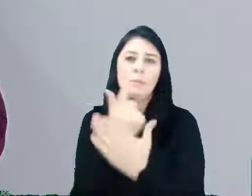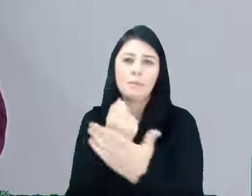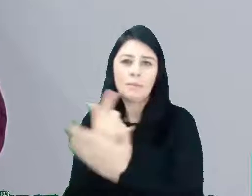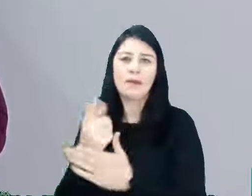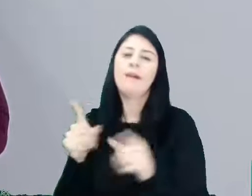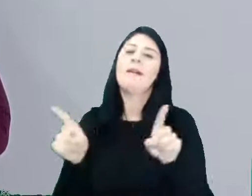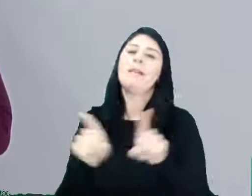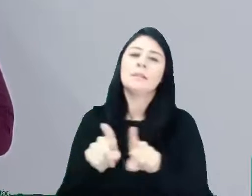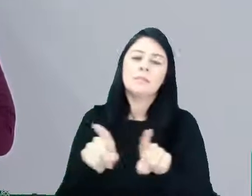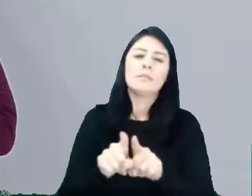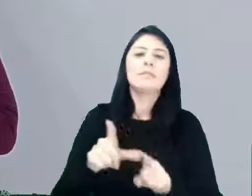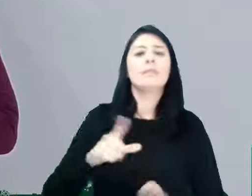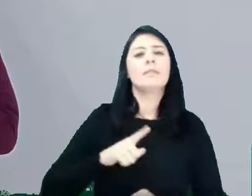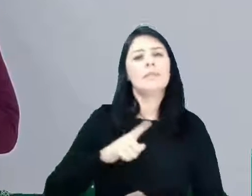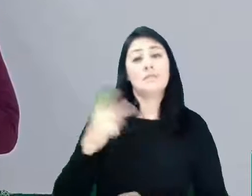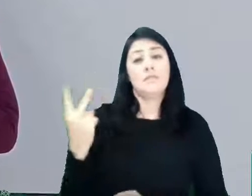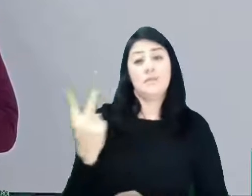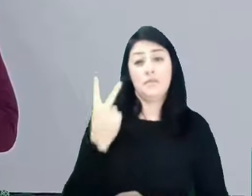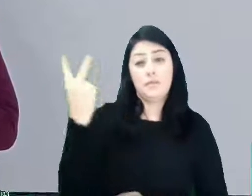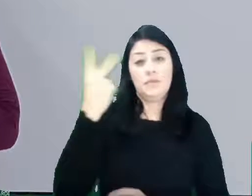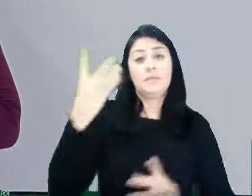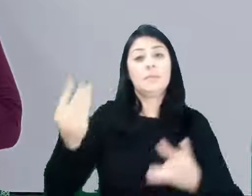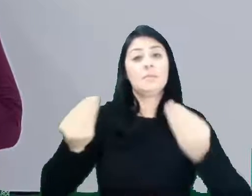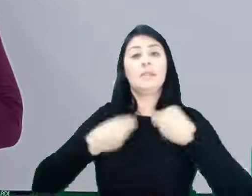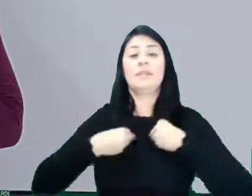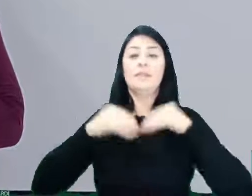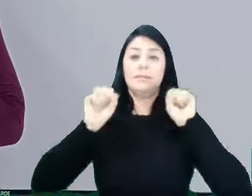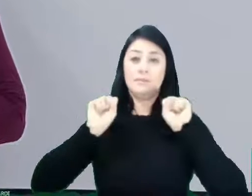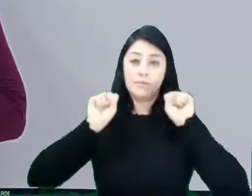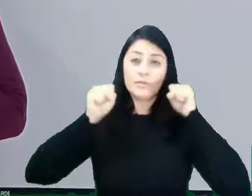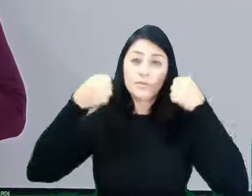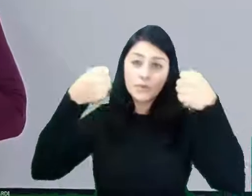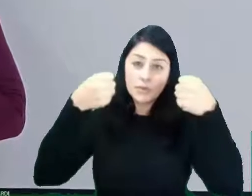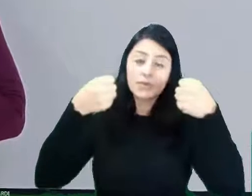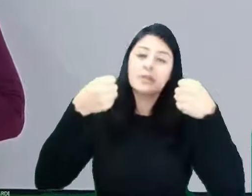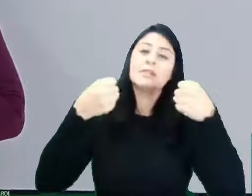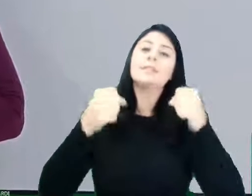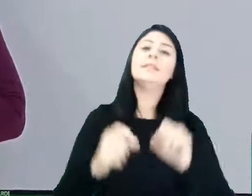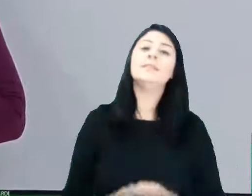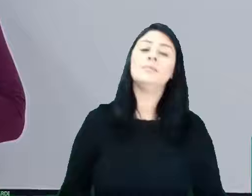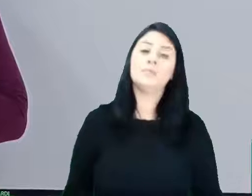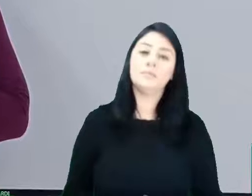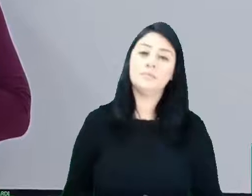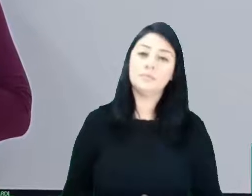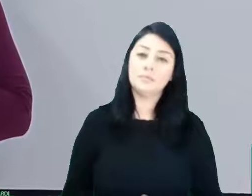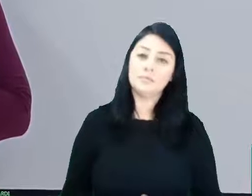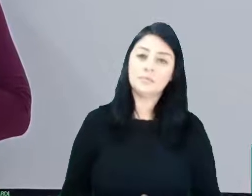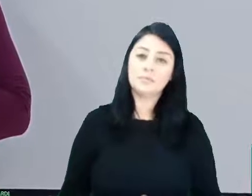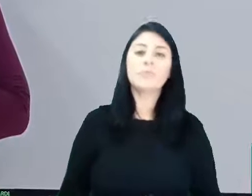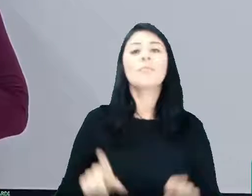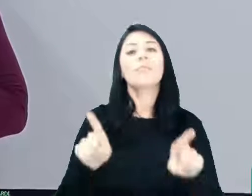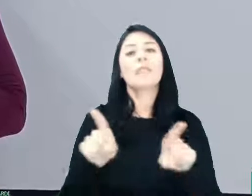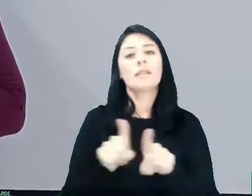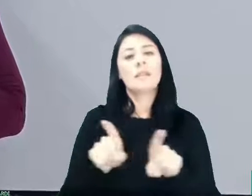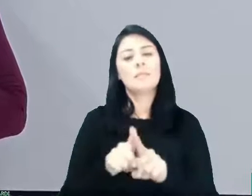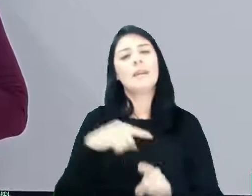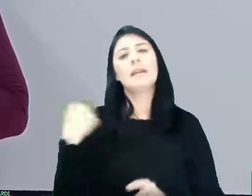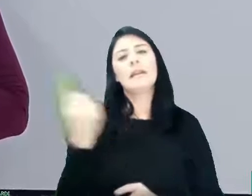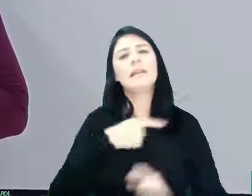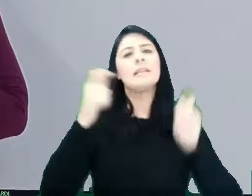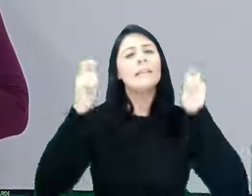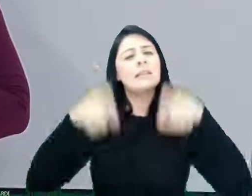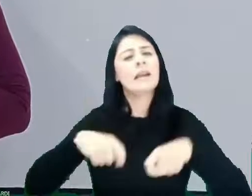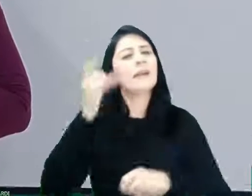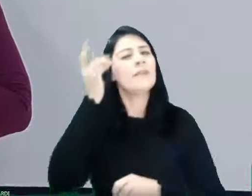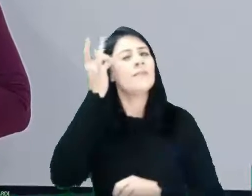é rica em nutrientes, em vitaminas que nos deixam cada vez mais fortes, e